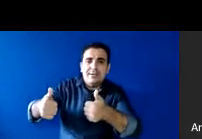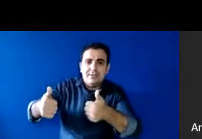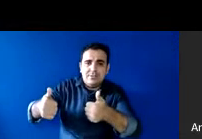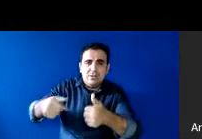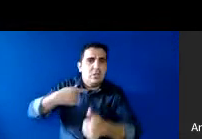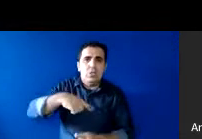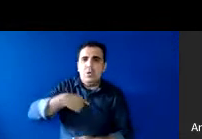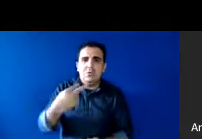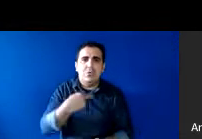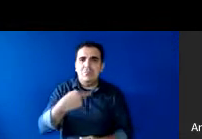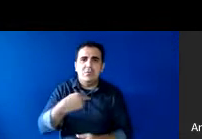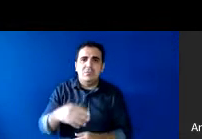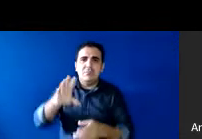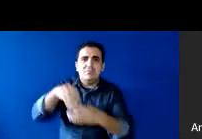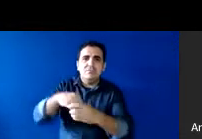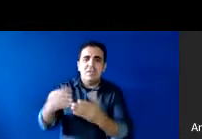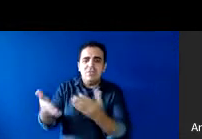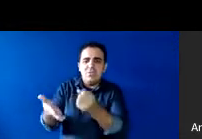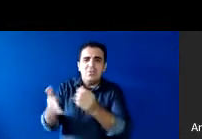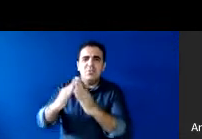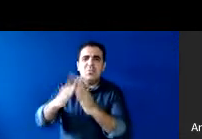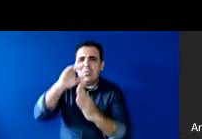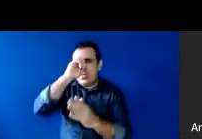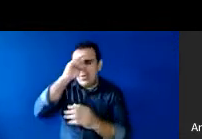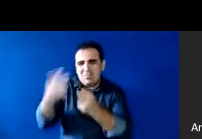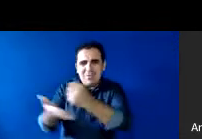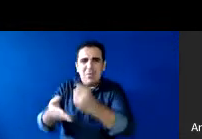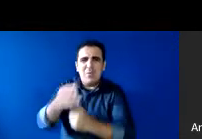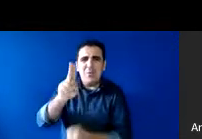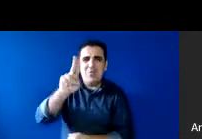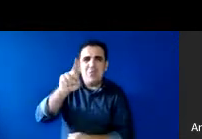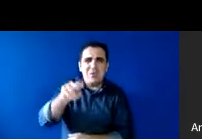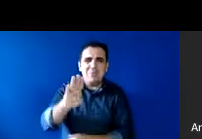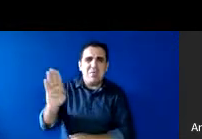não podemos, dentro de uma unidade básica de saúde,